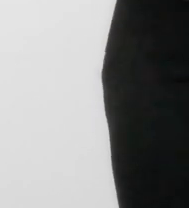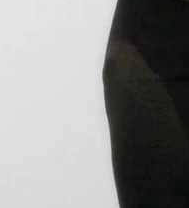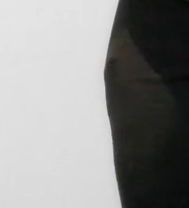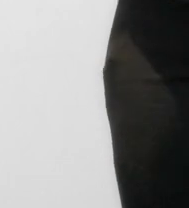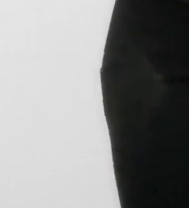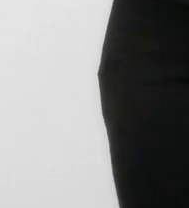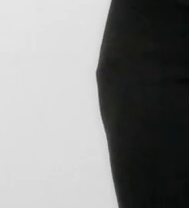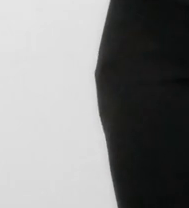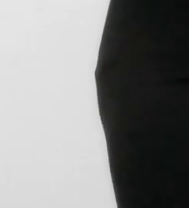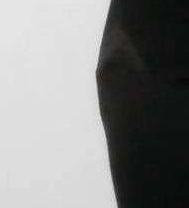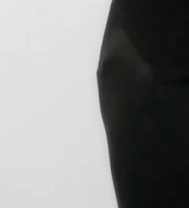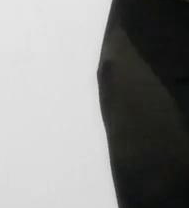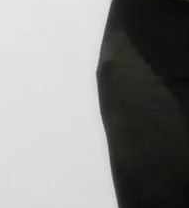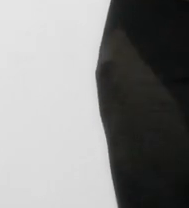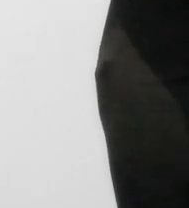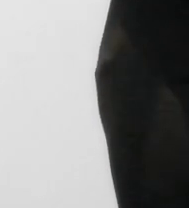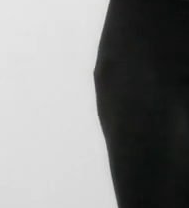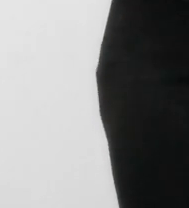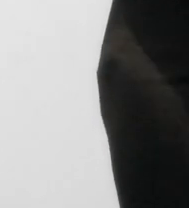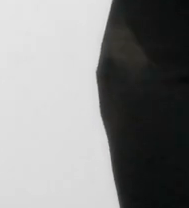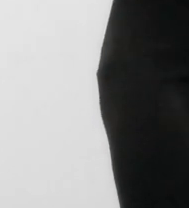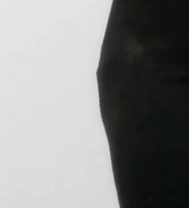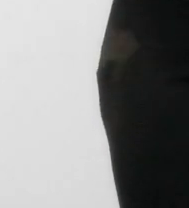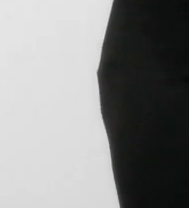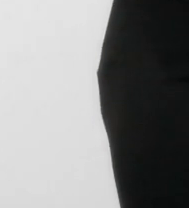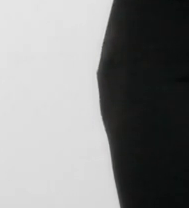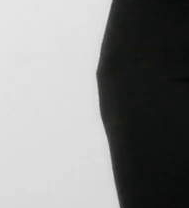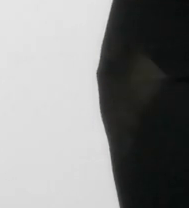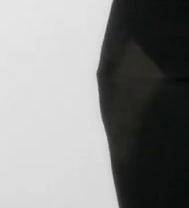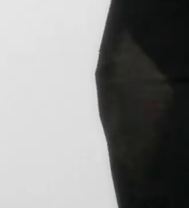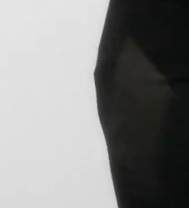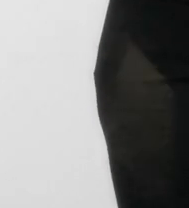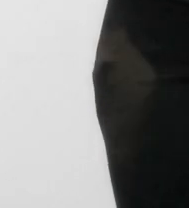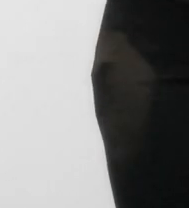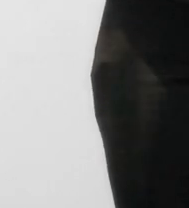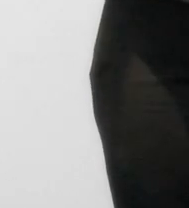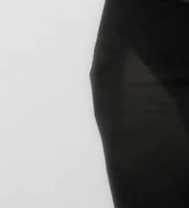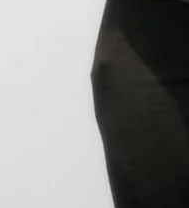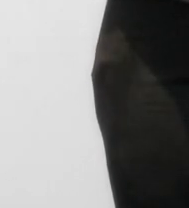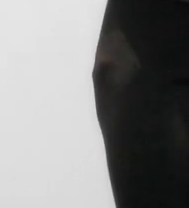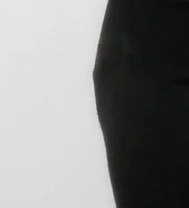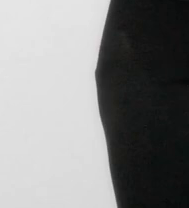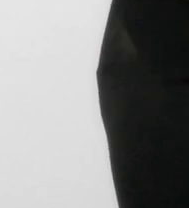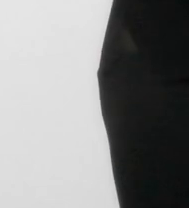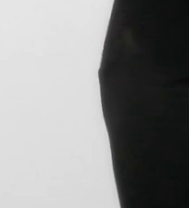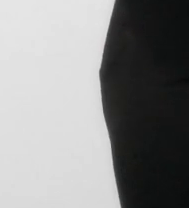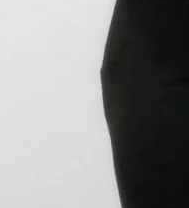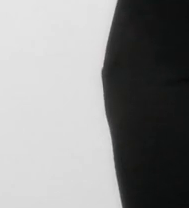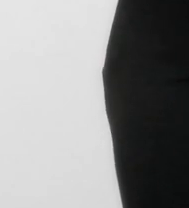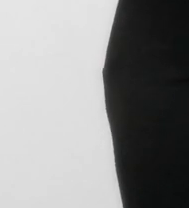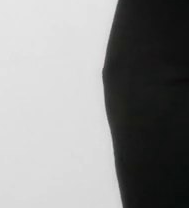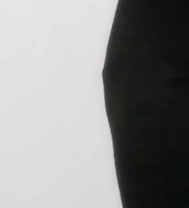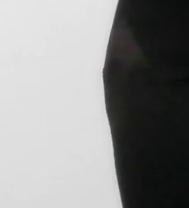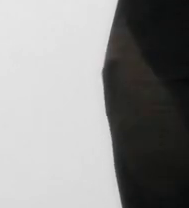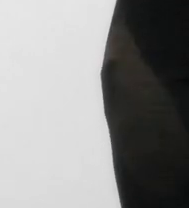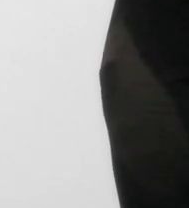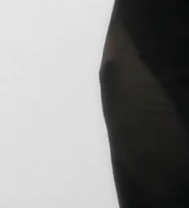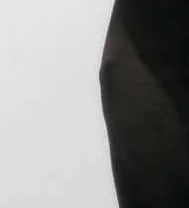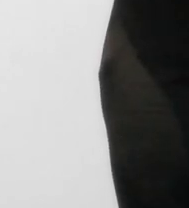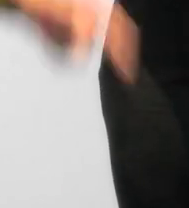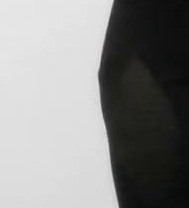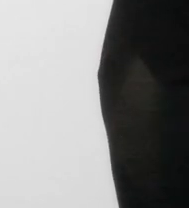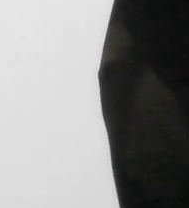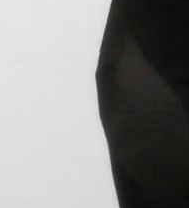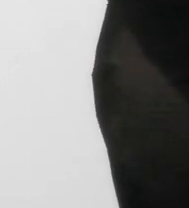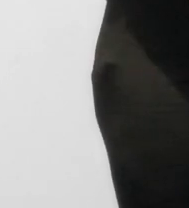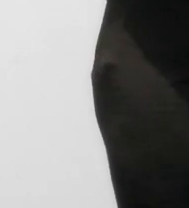imediata mas a gente junto nós somos mais fortes tá fica aqui o meu